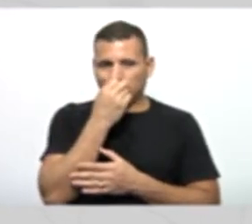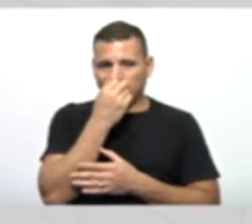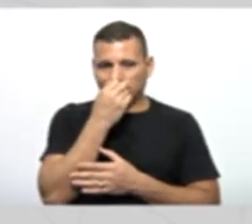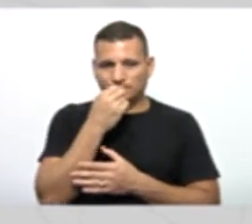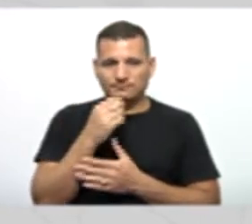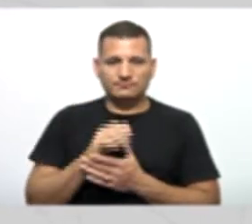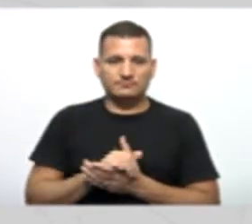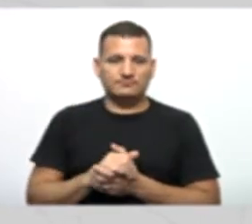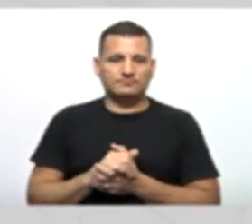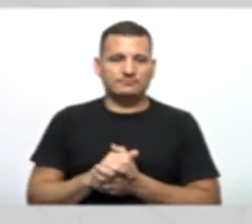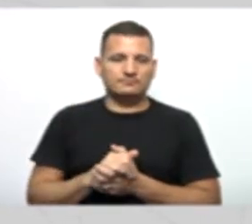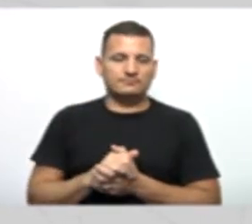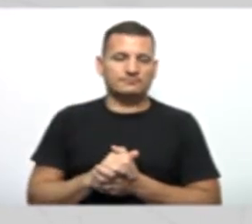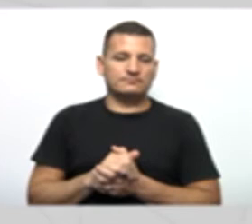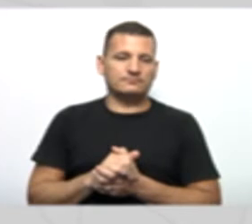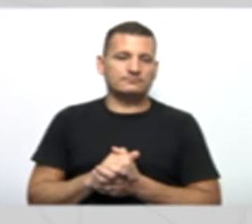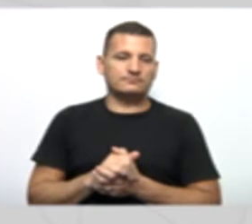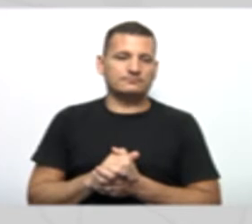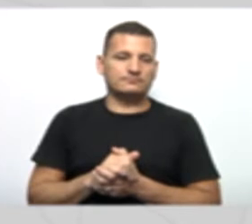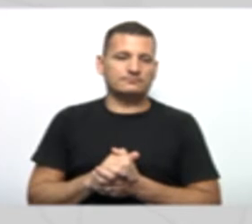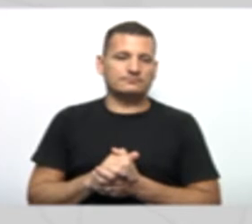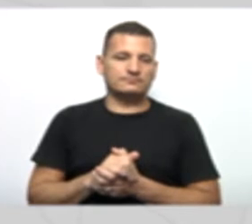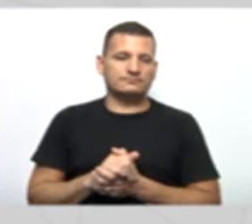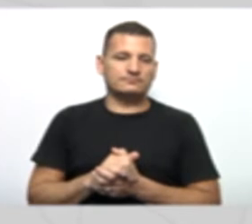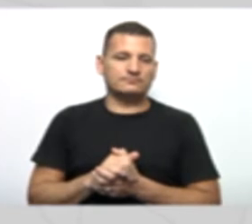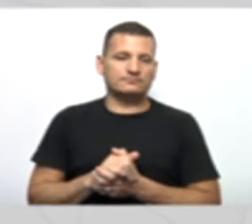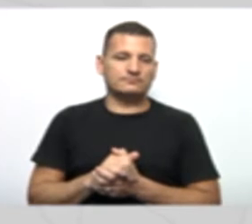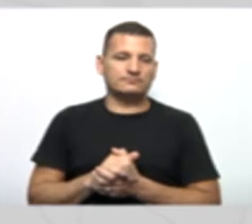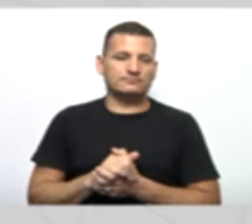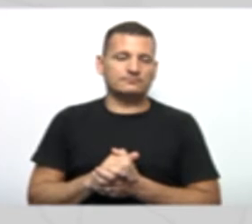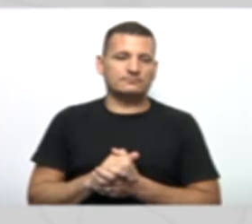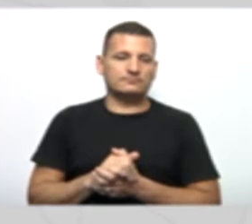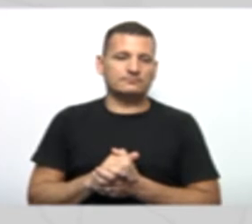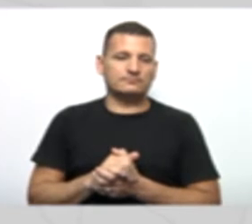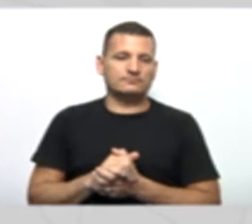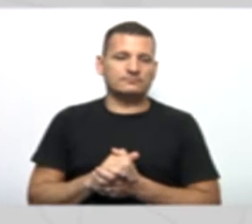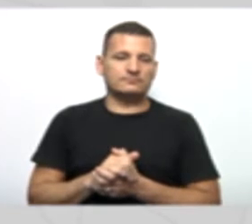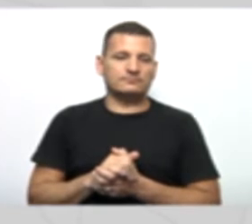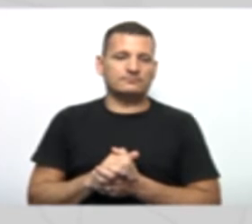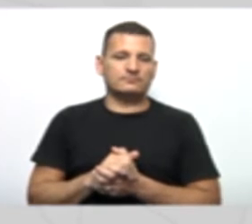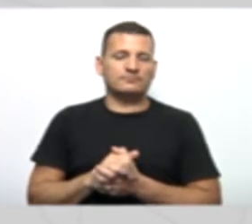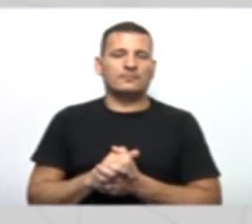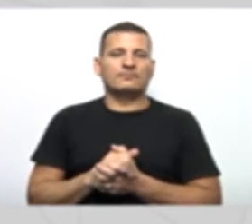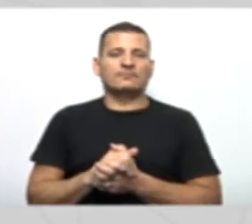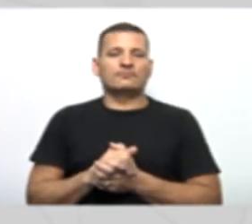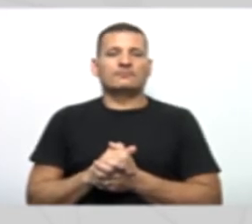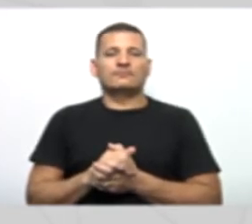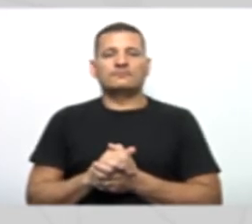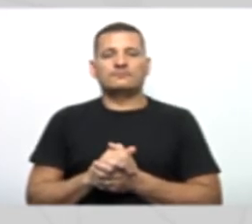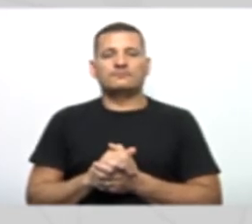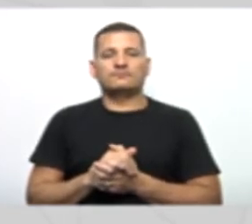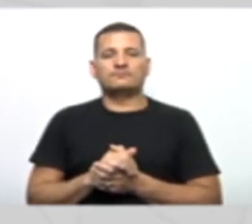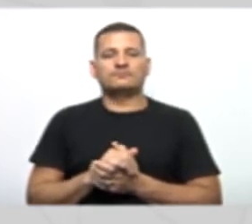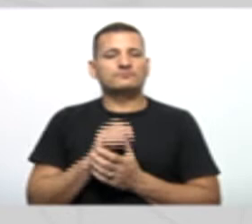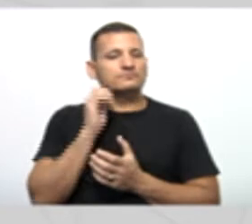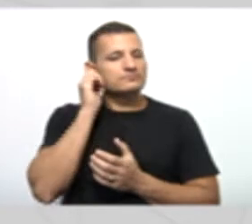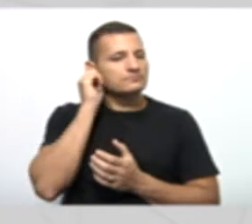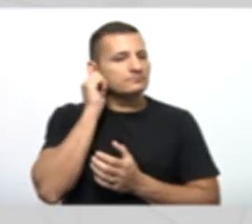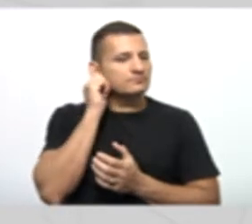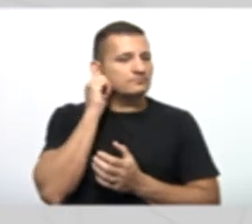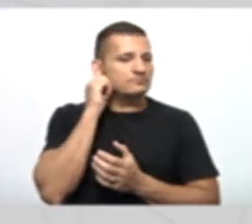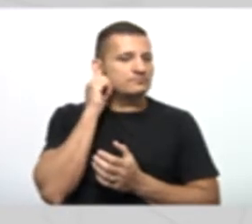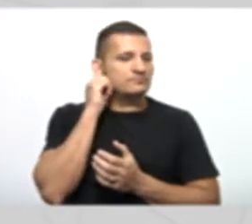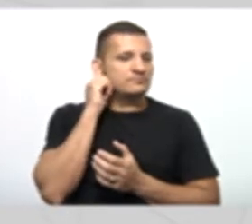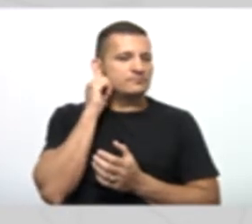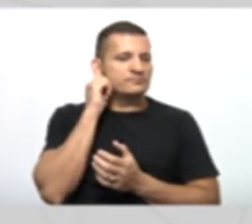a sintaxe é create table e o nome da tabela. Só que você precisa já dizer para ela quais são os atributos que você vai criar. Então, você vai colocar aqui